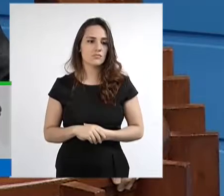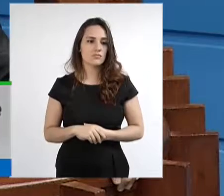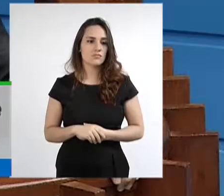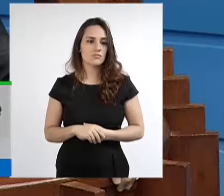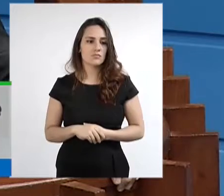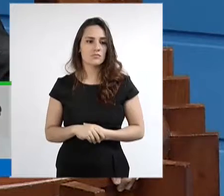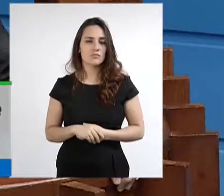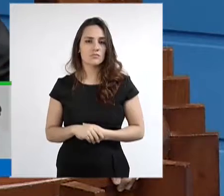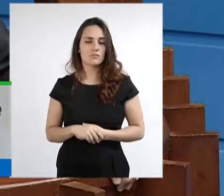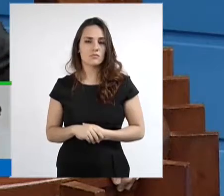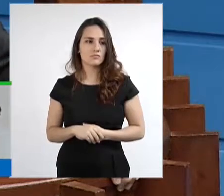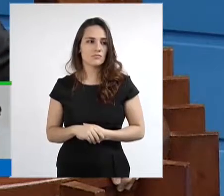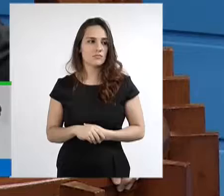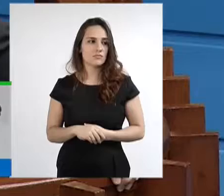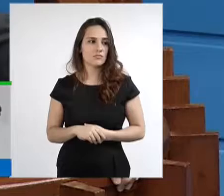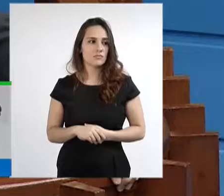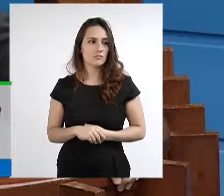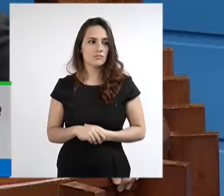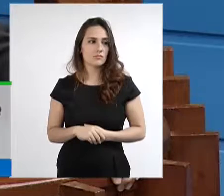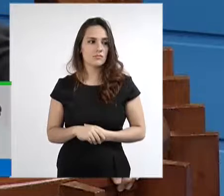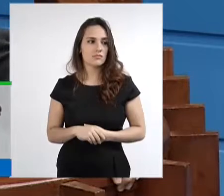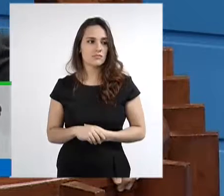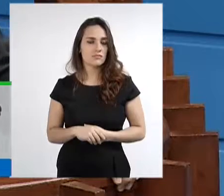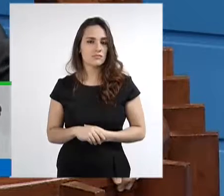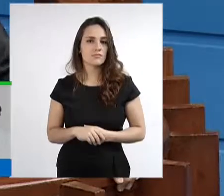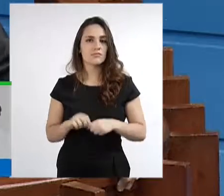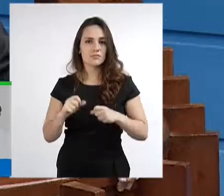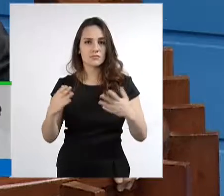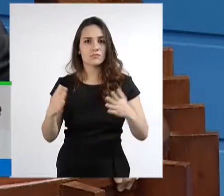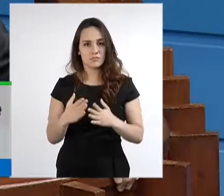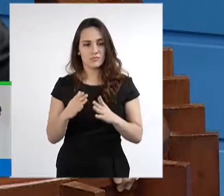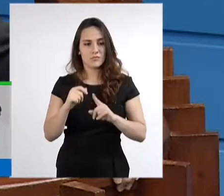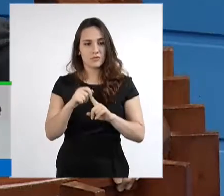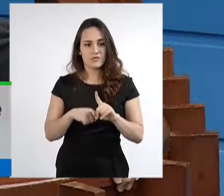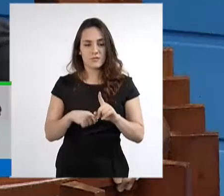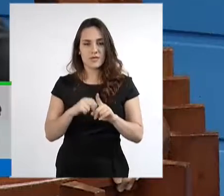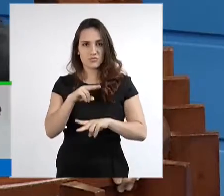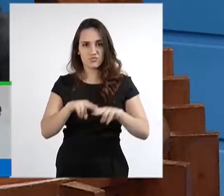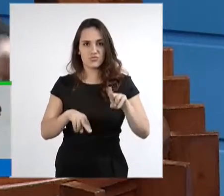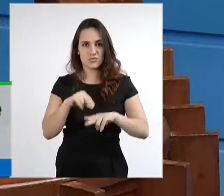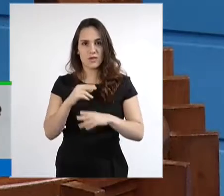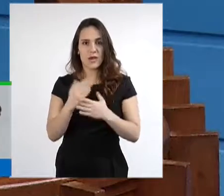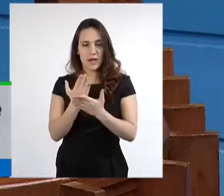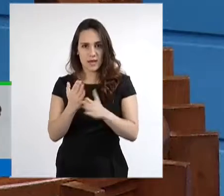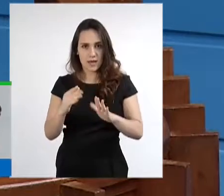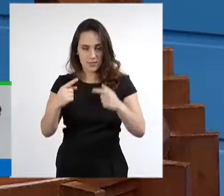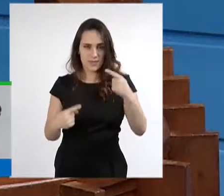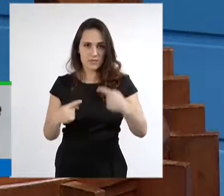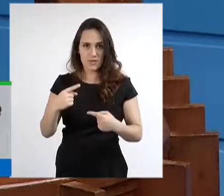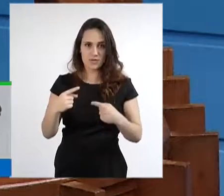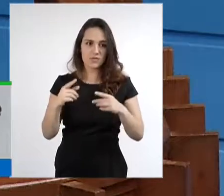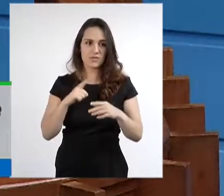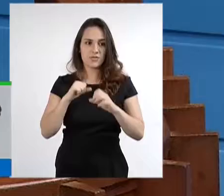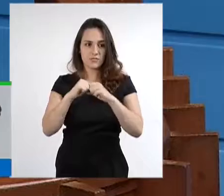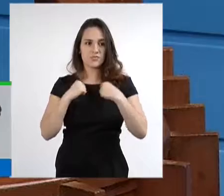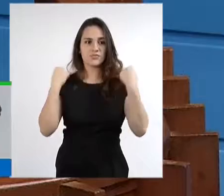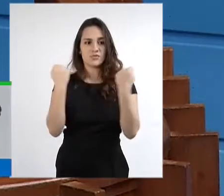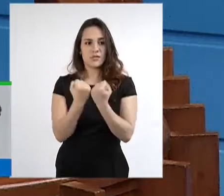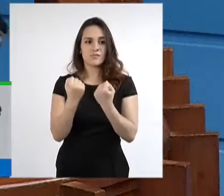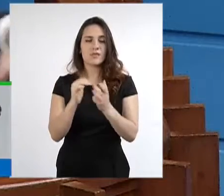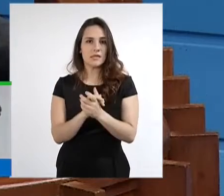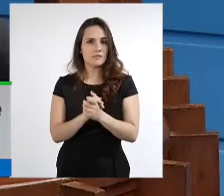Esse debate que se encerra no final do mês com um grande seminário, um